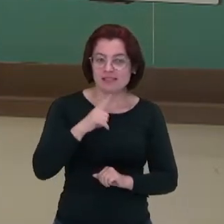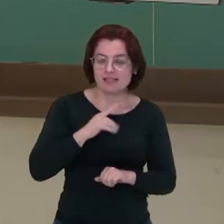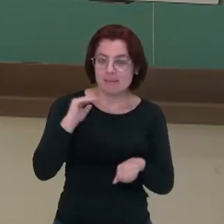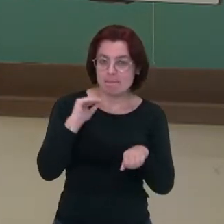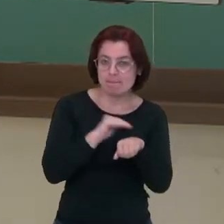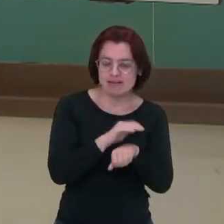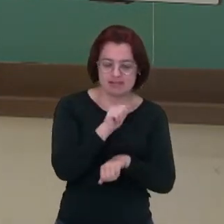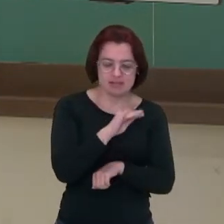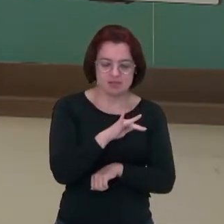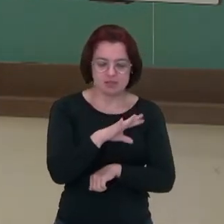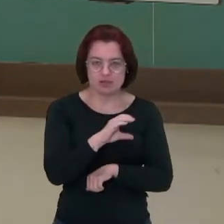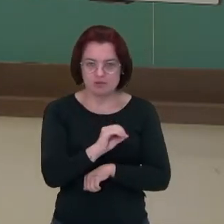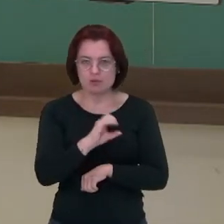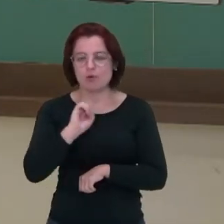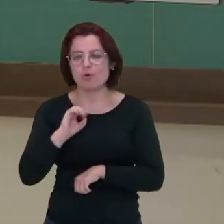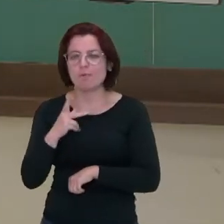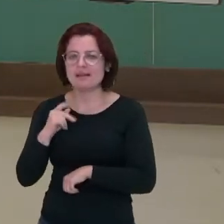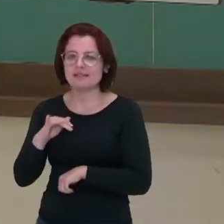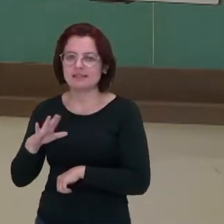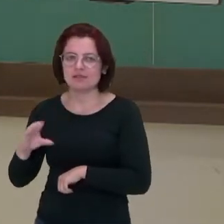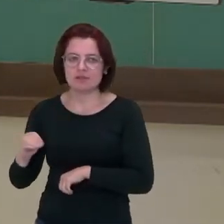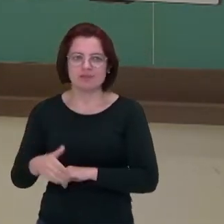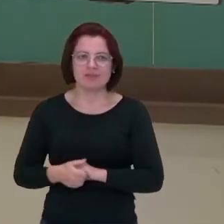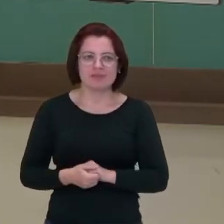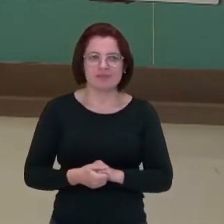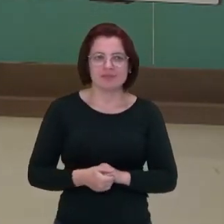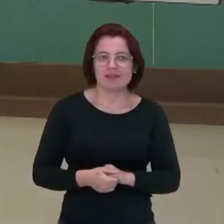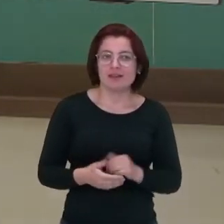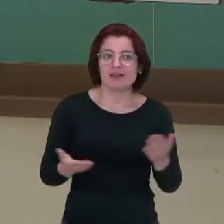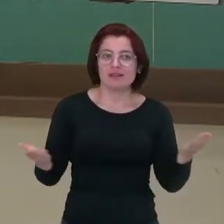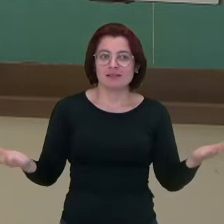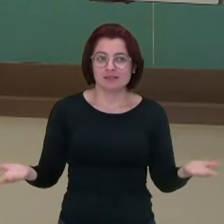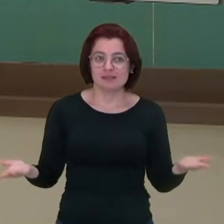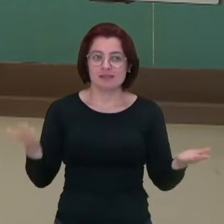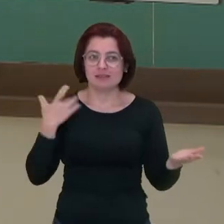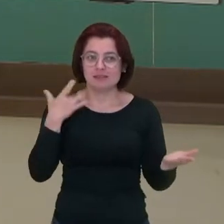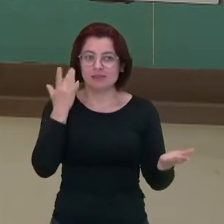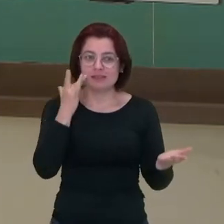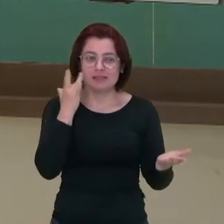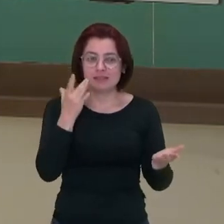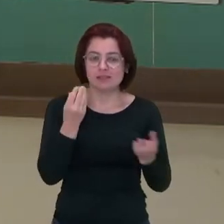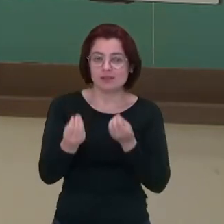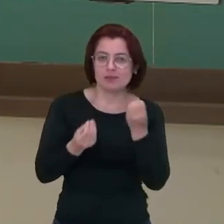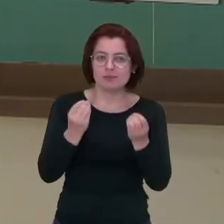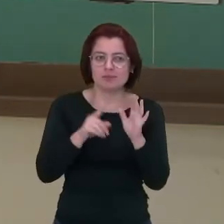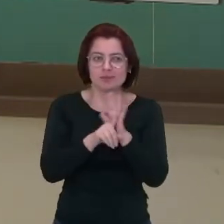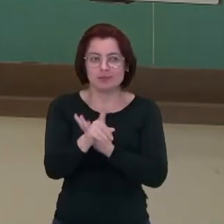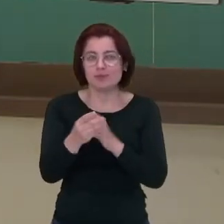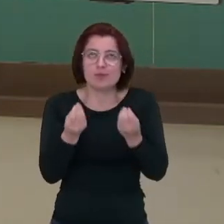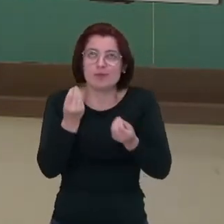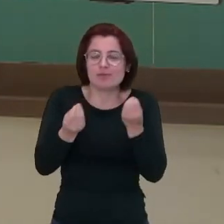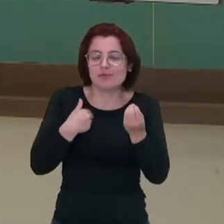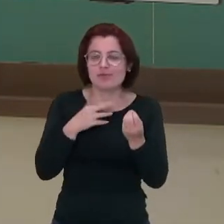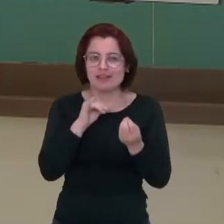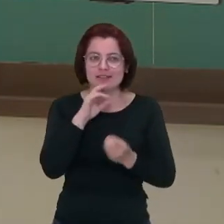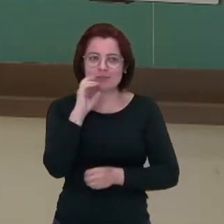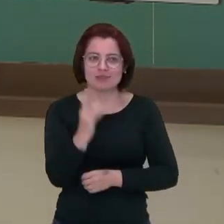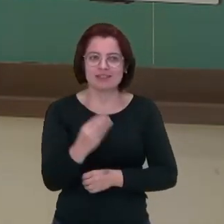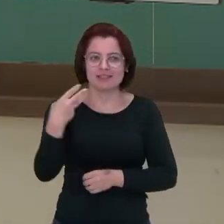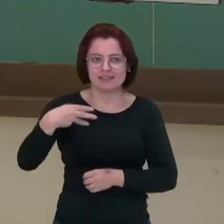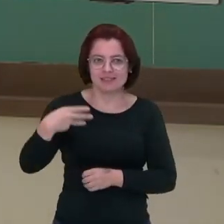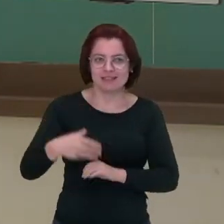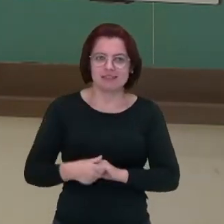ativo ou passivo financeiro? Bem, primeiro, professor, não entendi a primeira pergunta. Como é que eu vou responder a terceira?